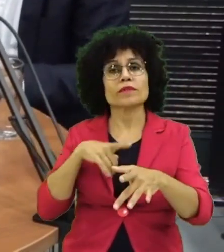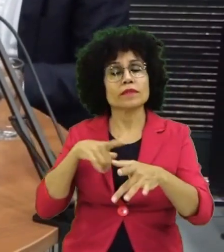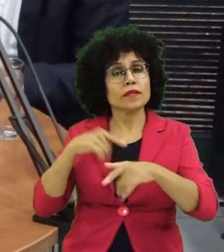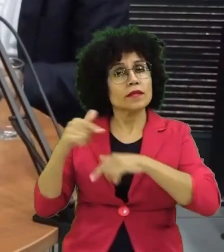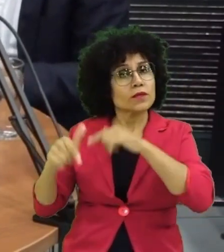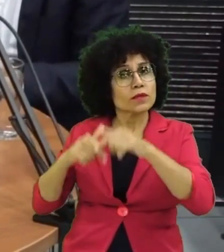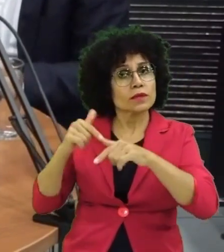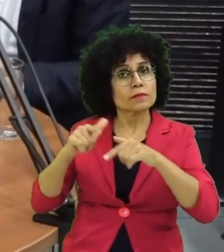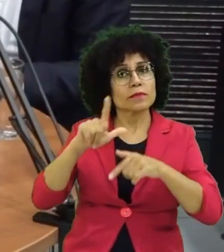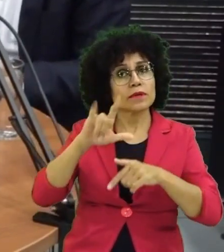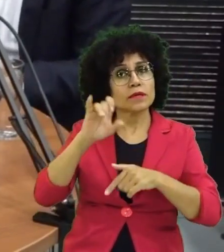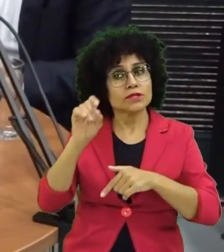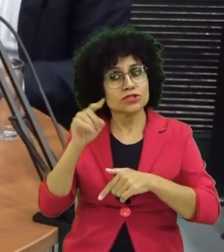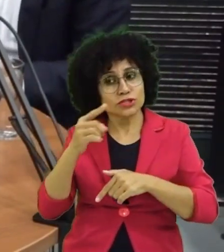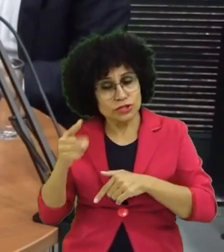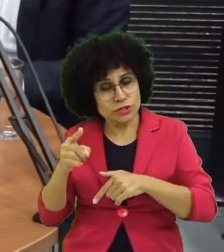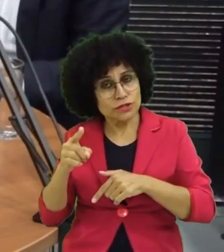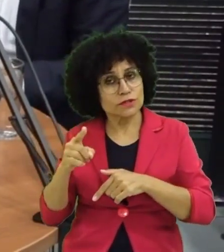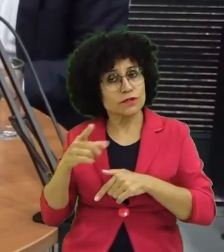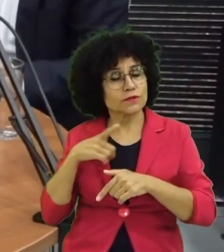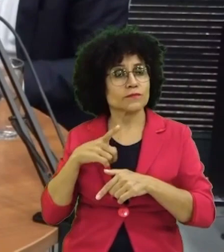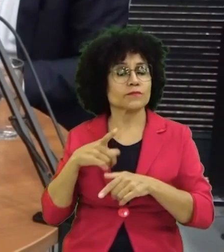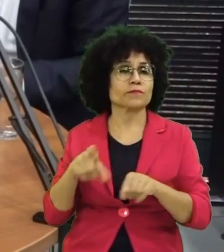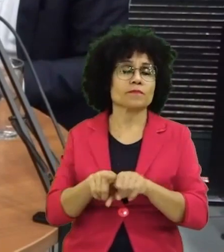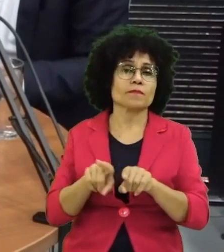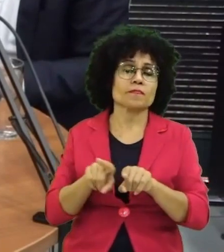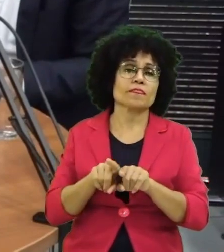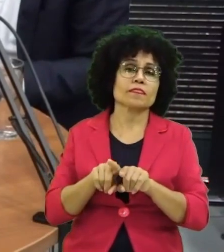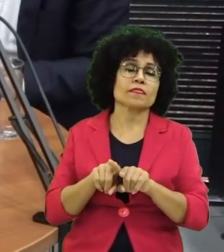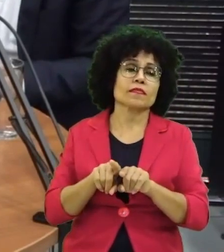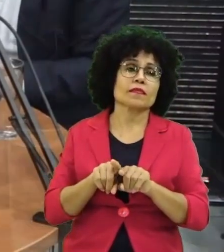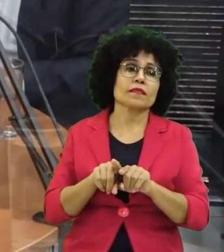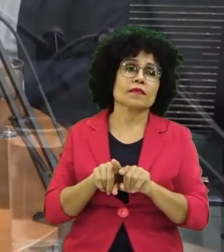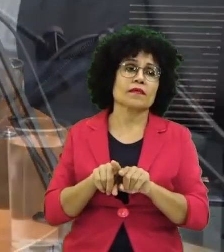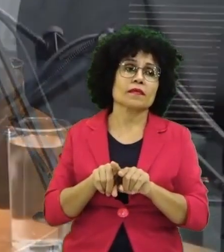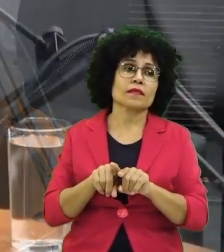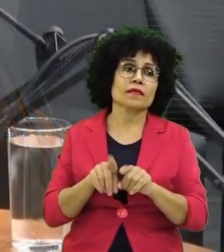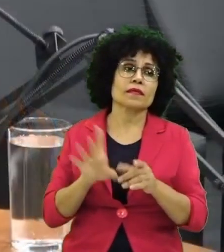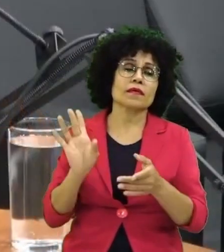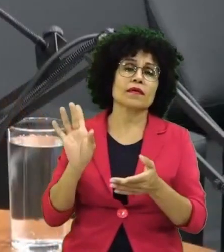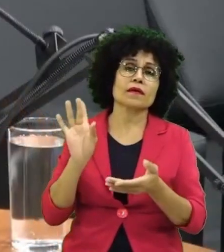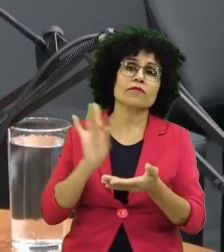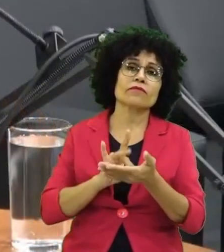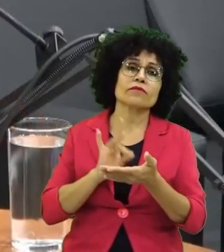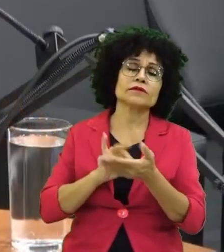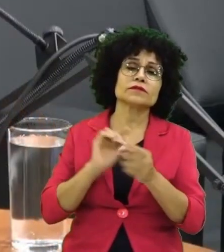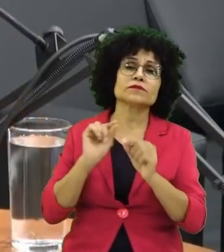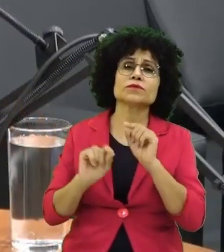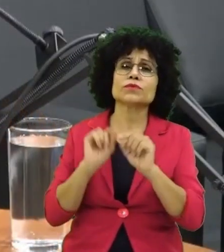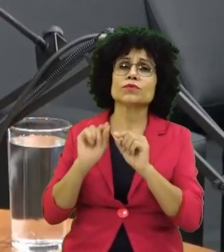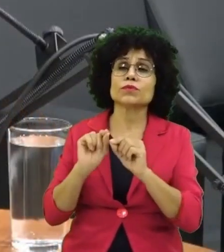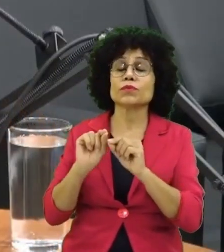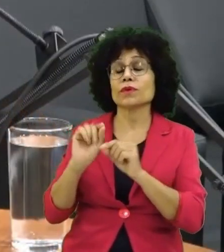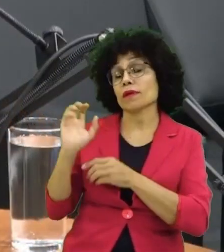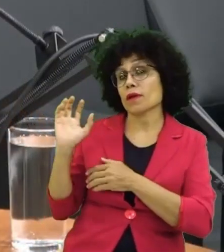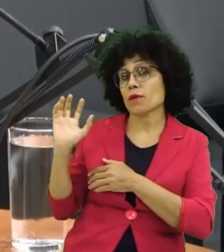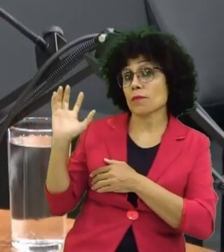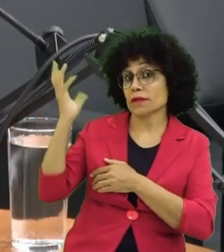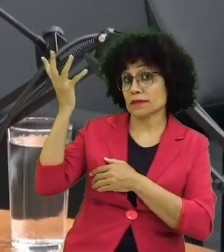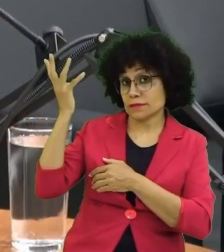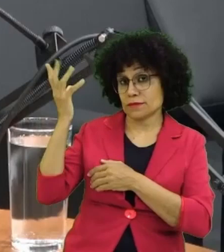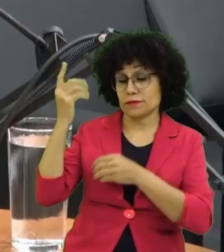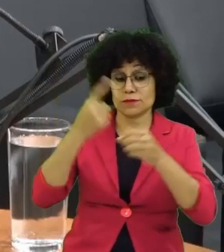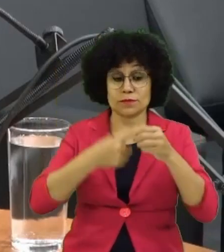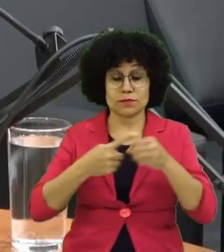grande gargalo, a questão dos aterros e lixões. Os aterros e lixões, que na verdade são uma grande solução, se